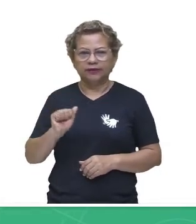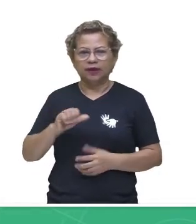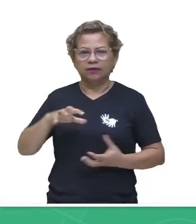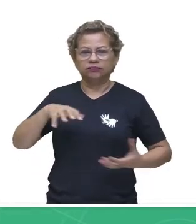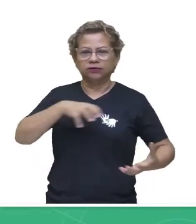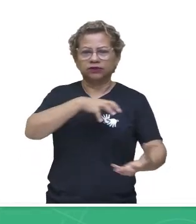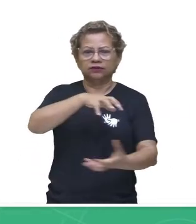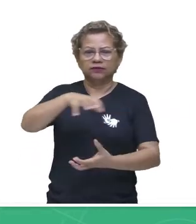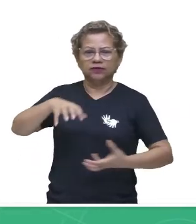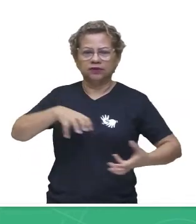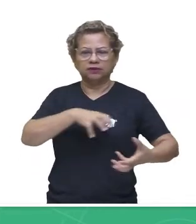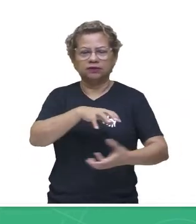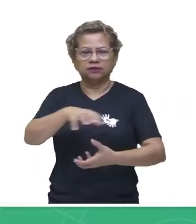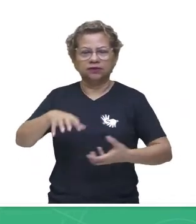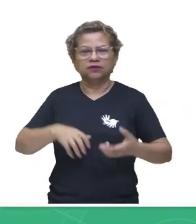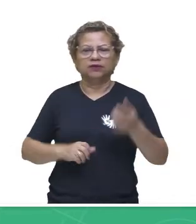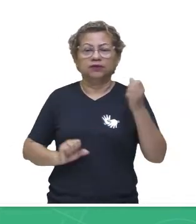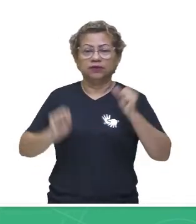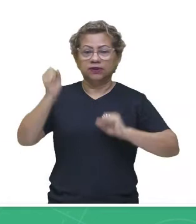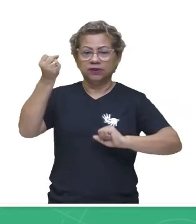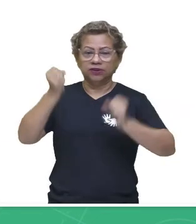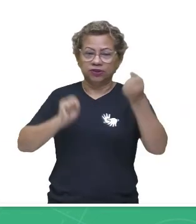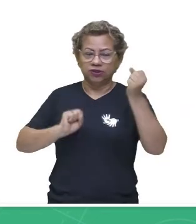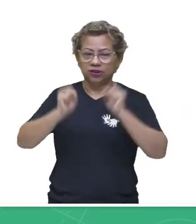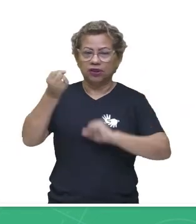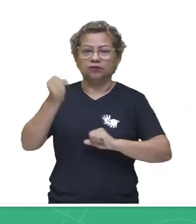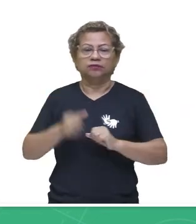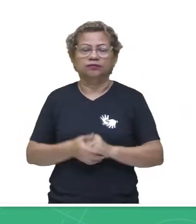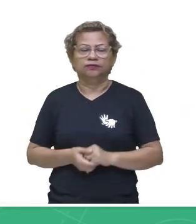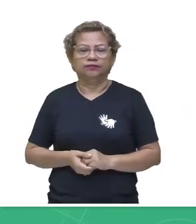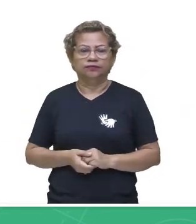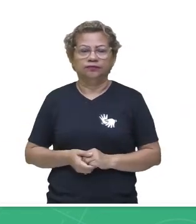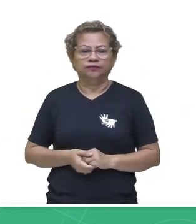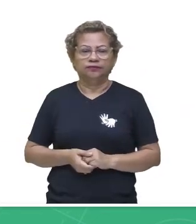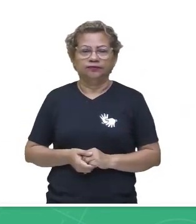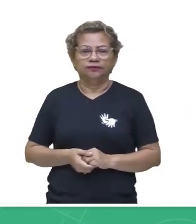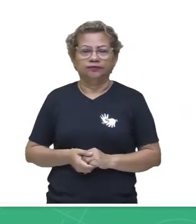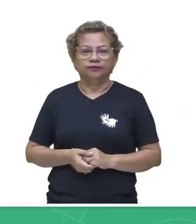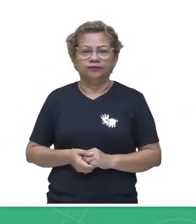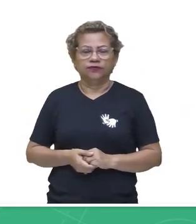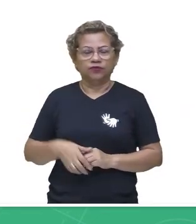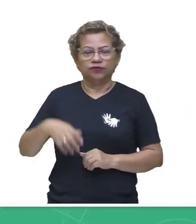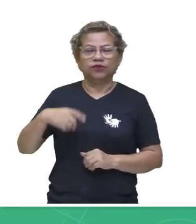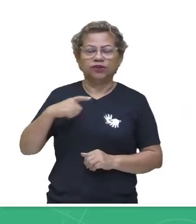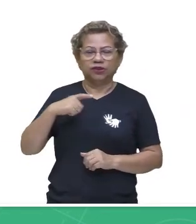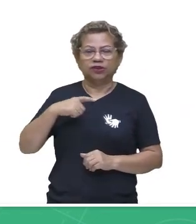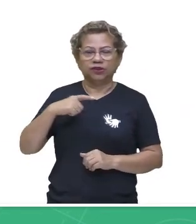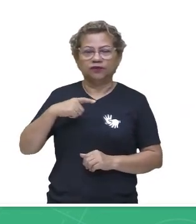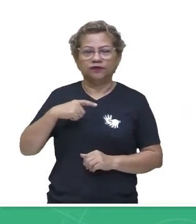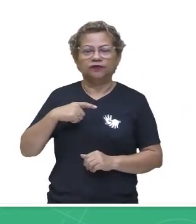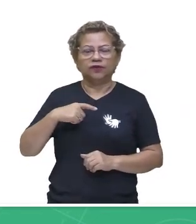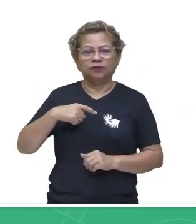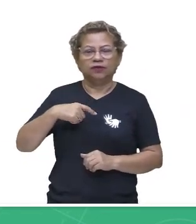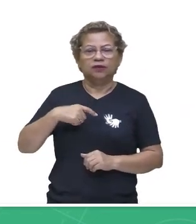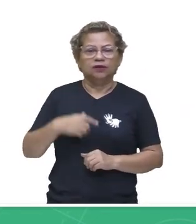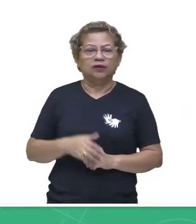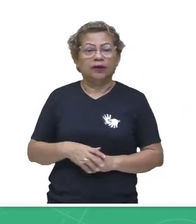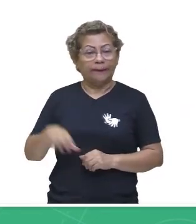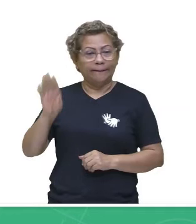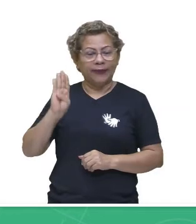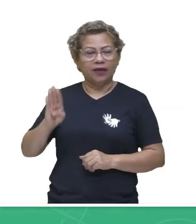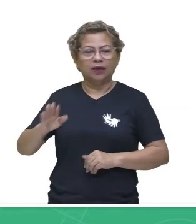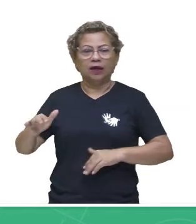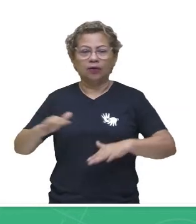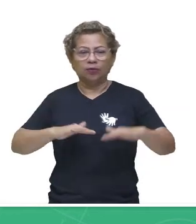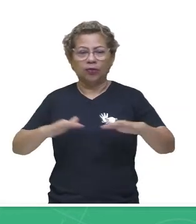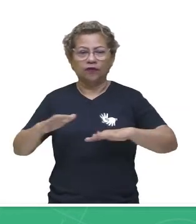Revolução Industrial, segunda fase, imperialismo. B. Movimento sionista e disputas entre judeus e palestinos.